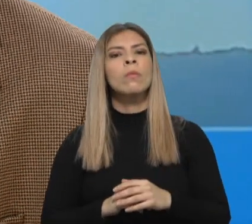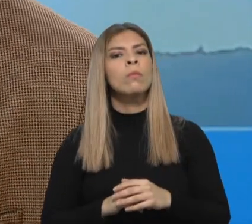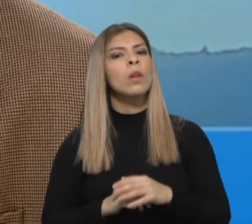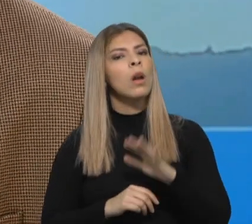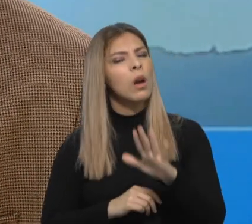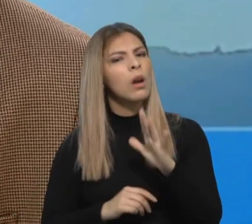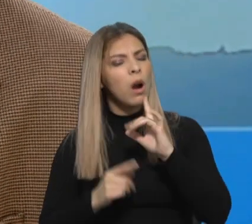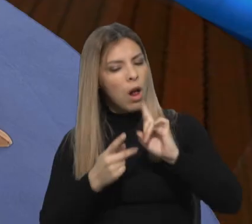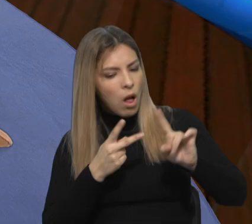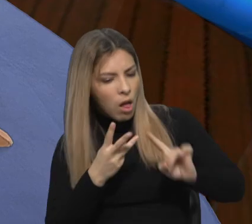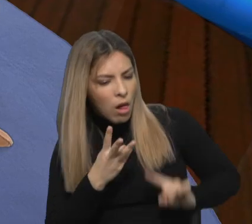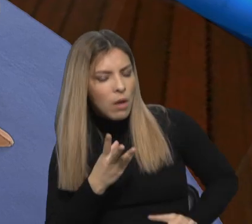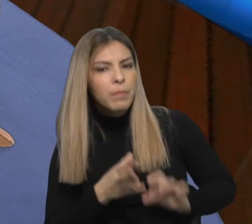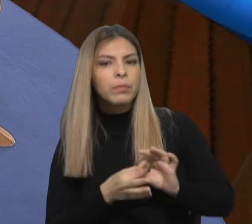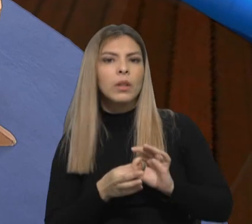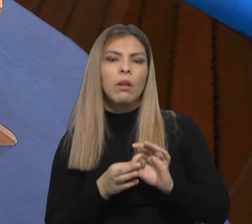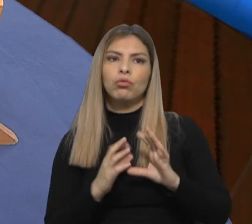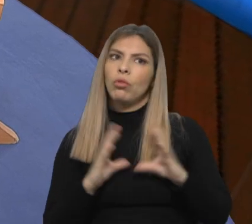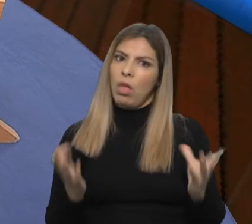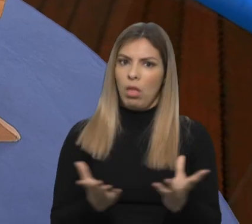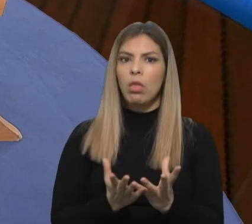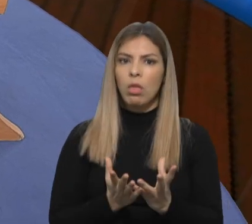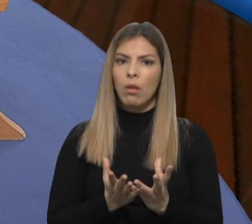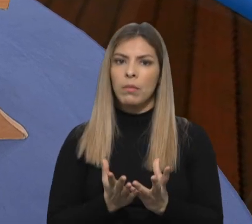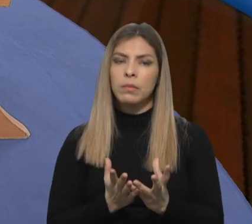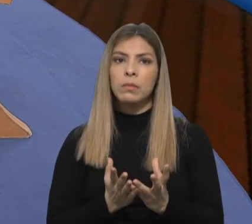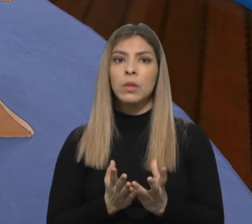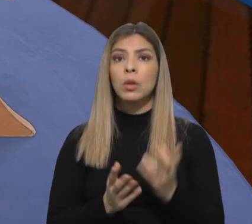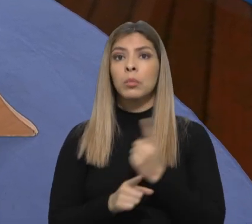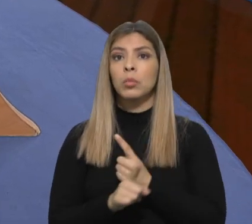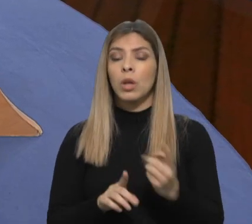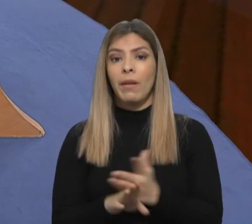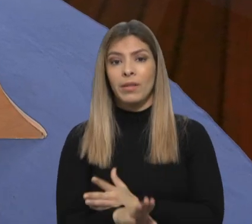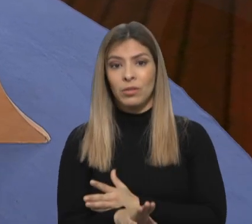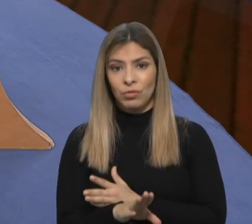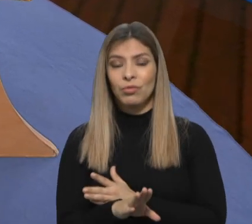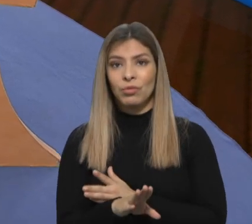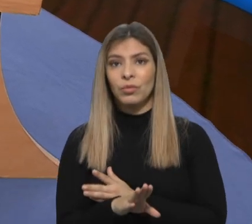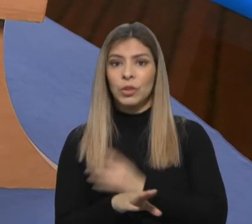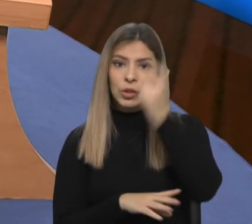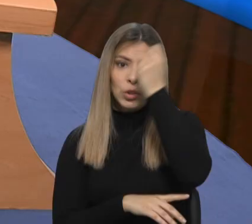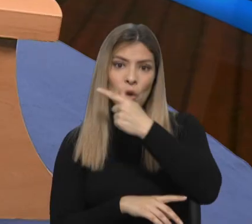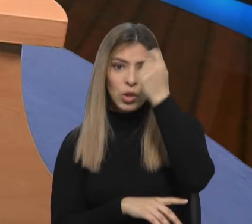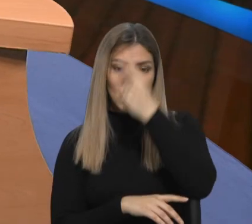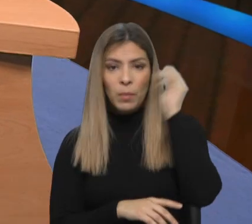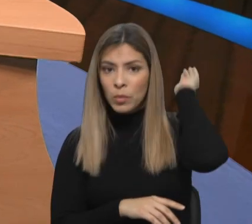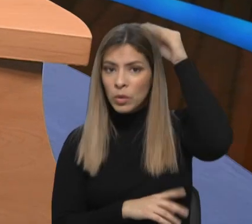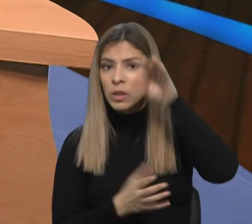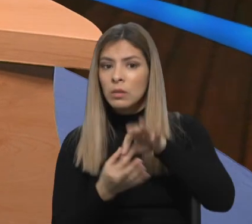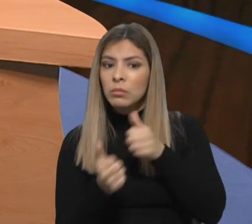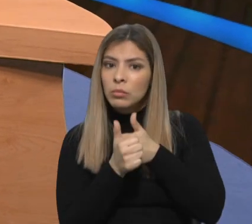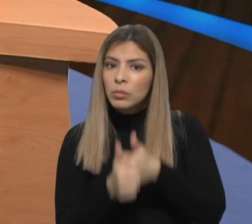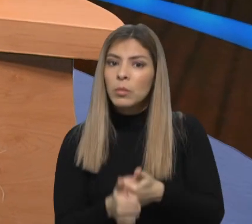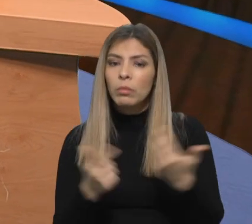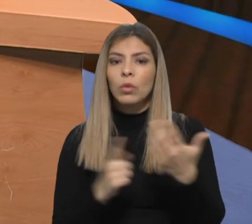soluções muito abrangente. Nós tivemos, já na nossa curta história da democracia em Portugal, soluções que passaram por